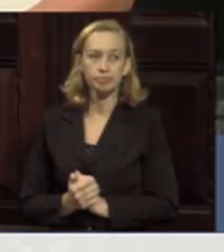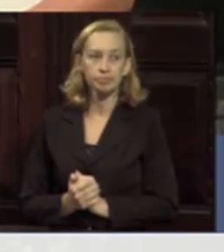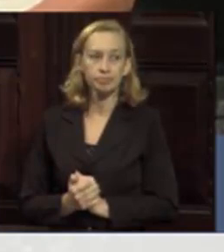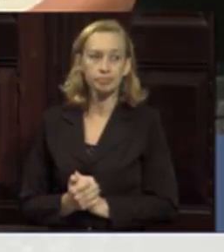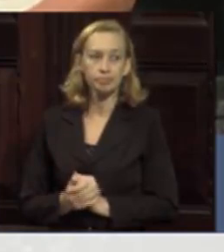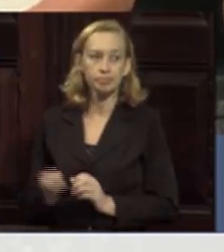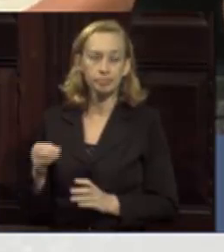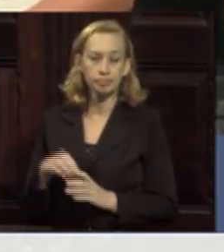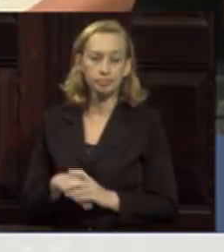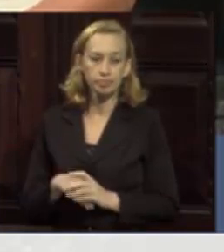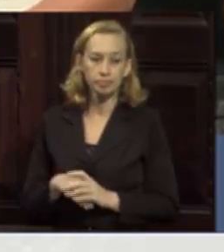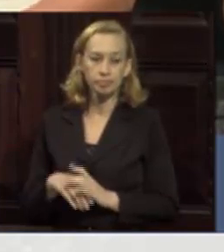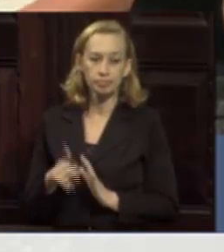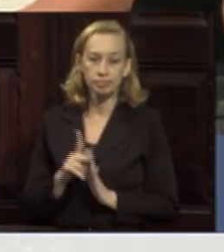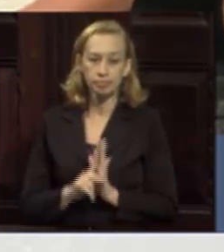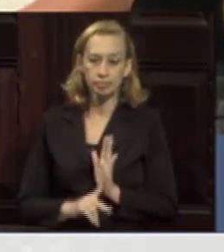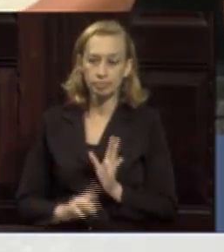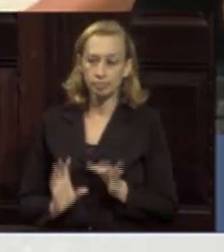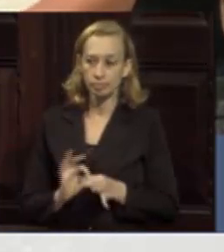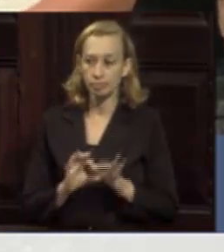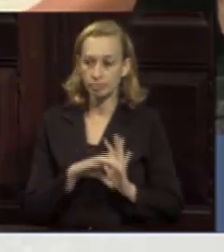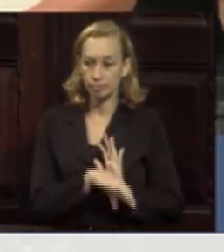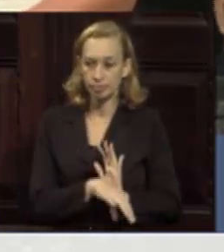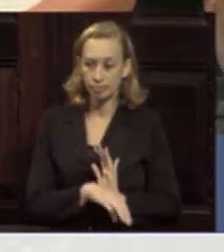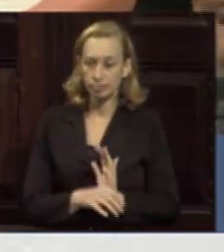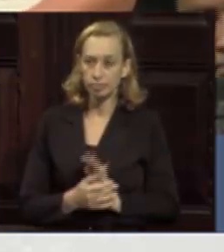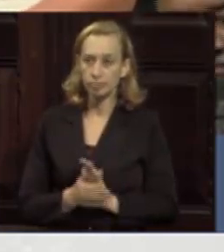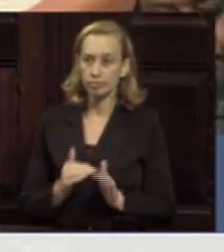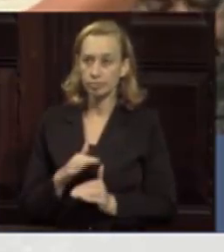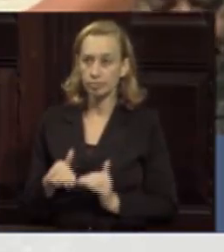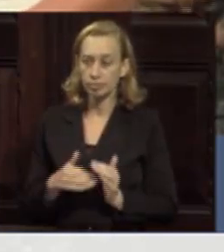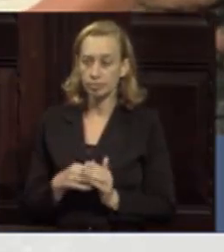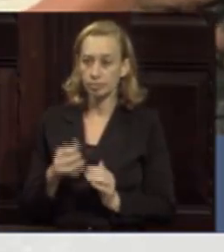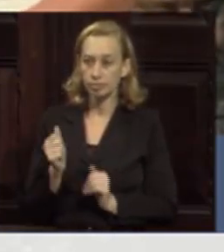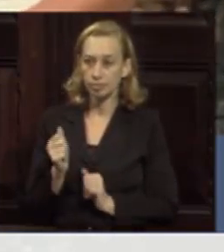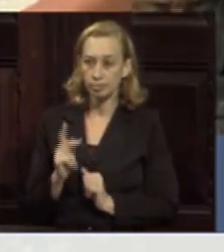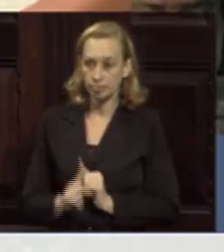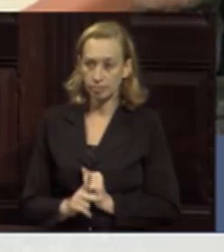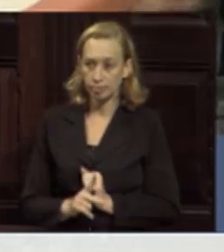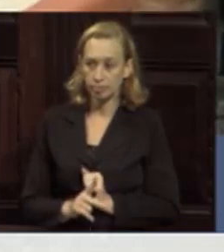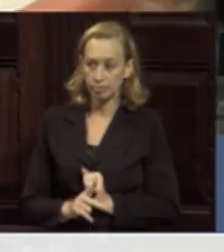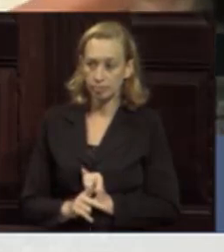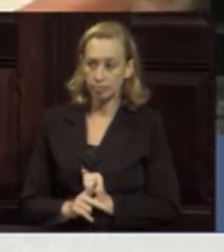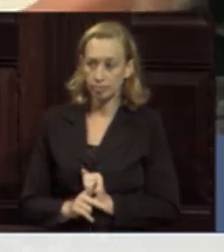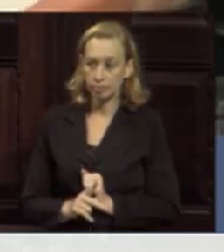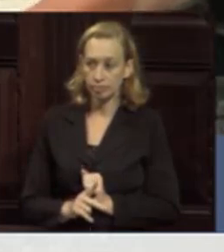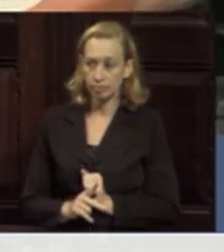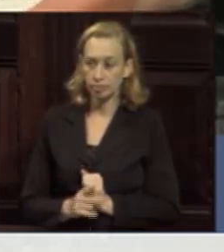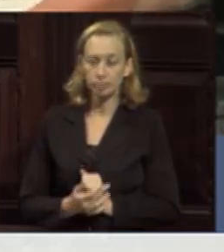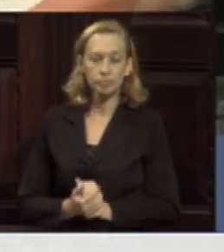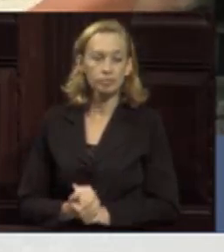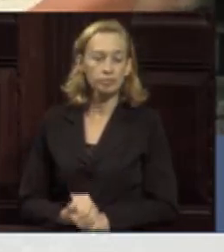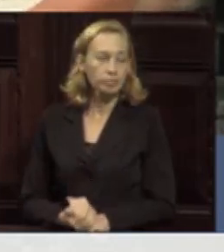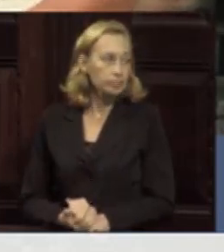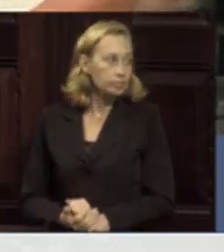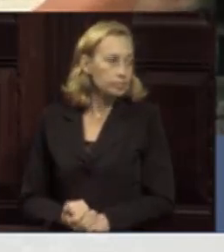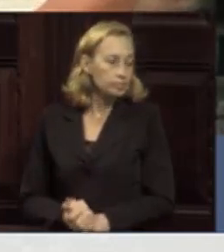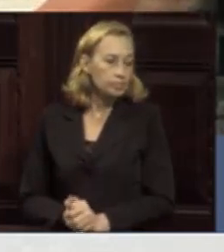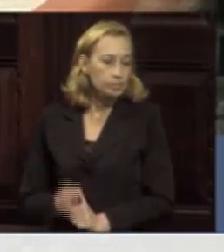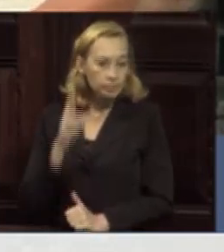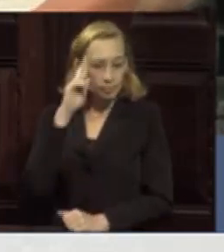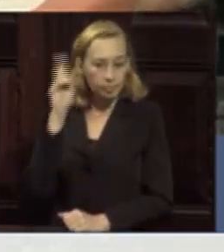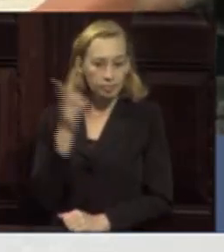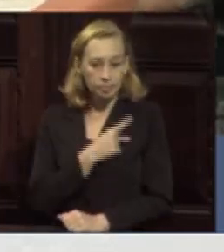Em votação, projeto assim emendado. Senhores que aprovam, permaneçam como estão. Aprovado. Vai à redação final. Senhor